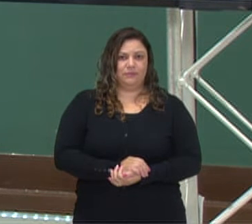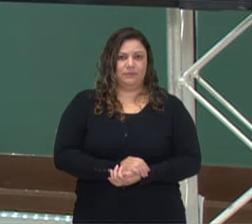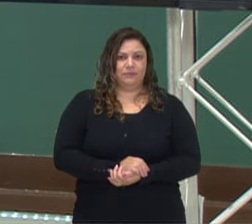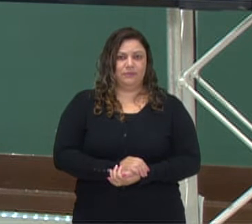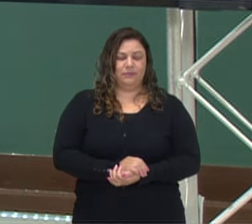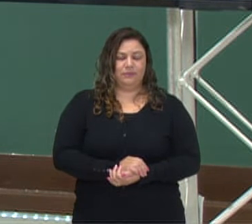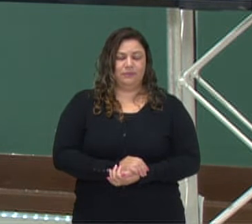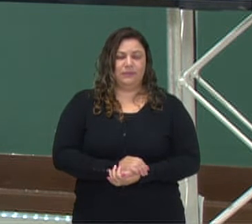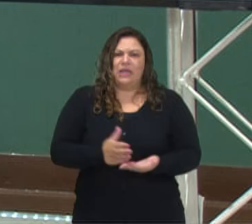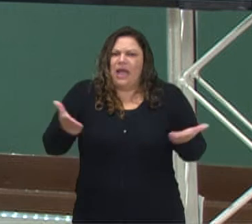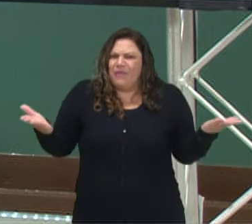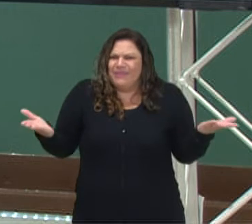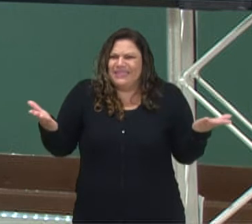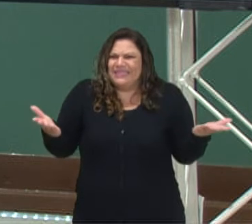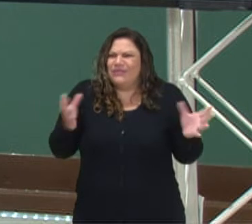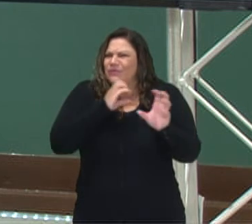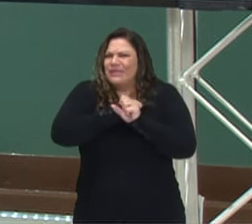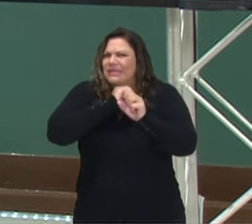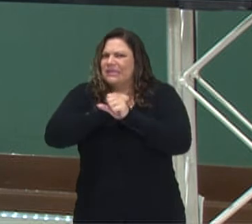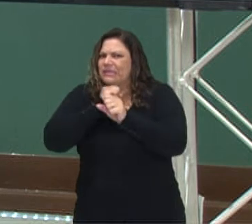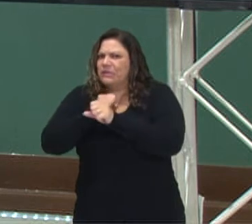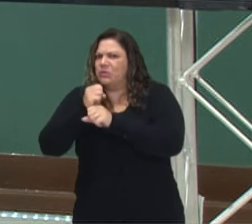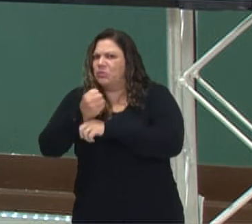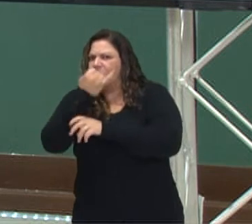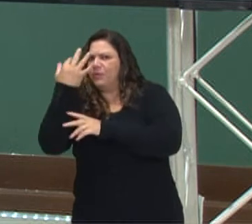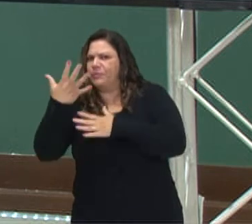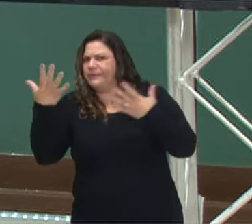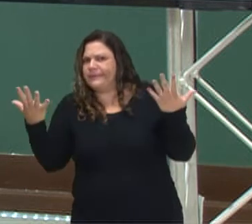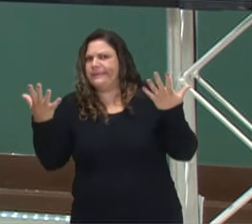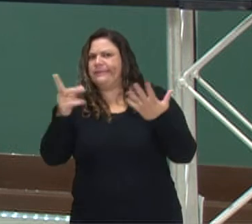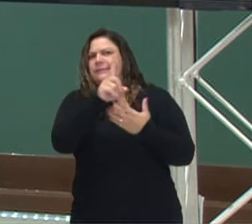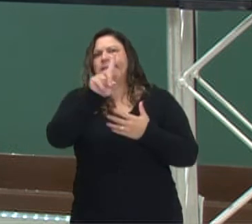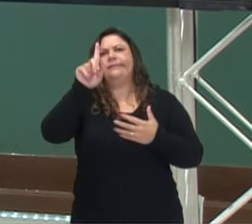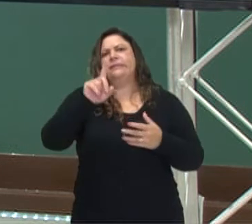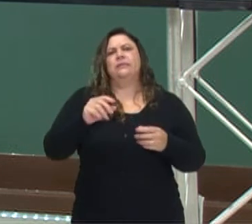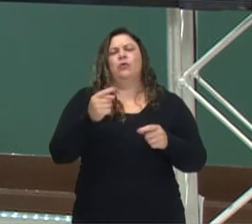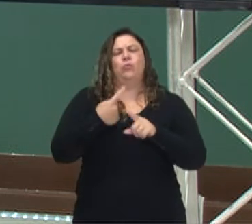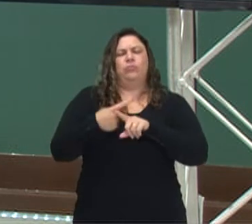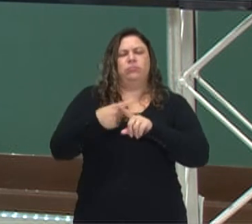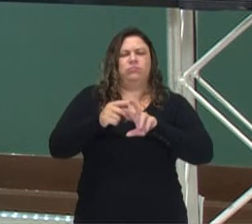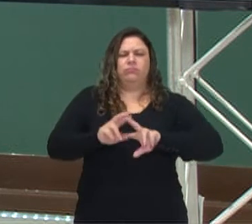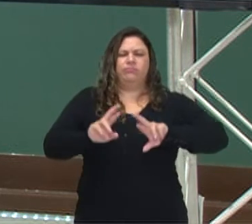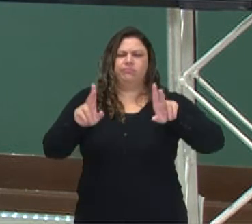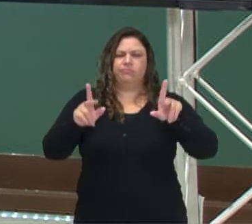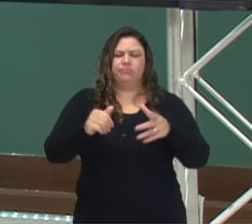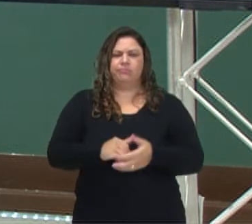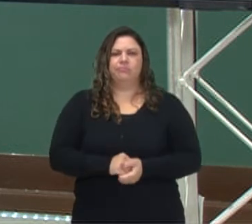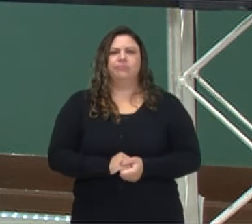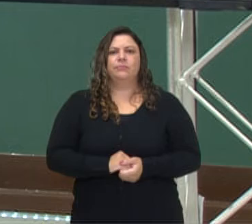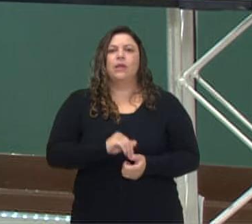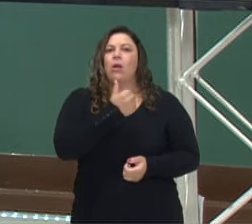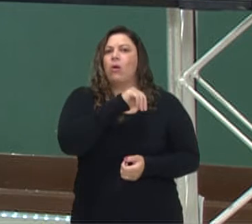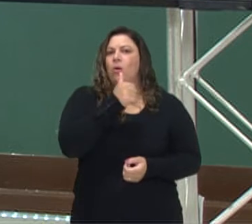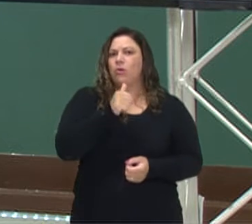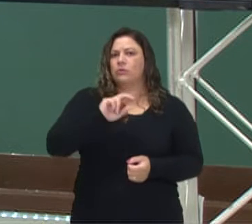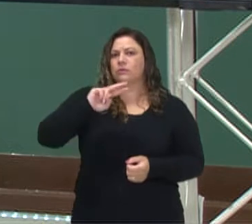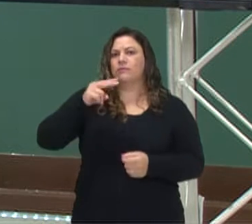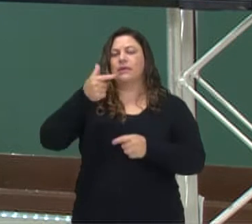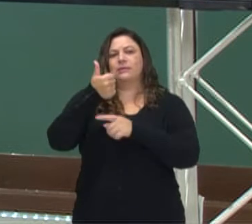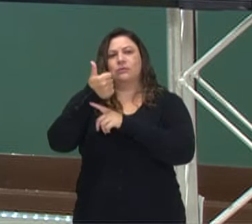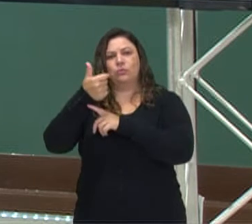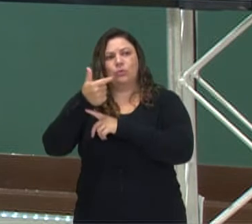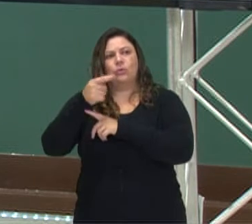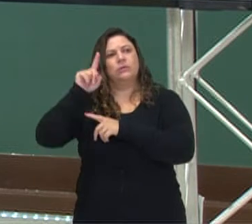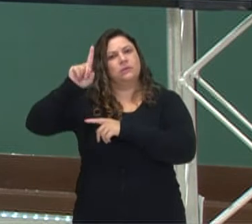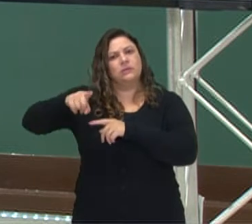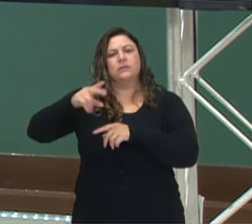Ah, professor, mas você não vai calcular a potência? Não, porque é uma potência muito grande. E o 11 elevado a 12 é um número. É um resultado